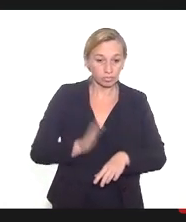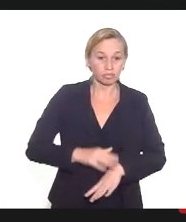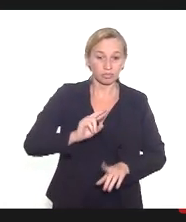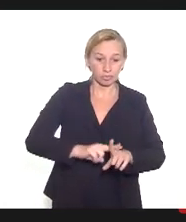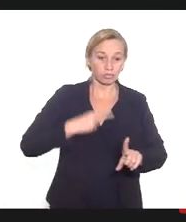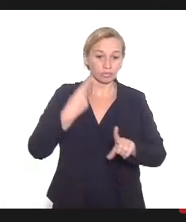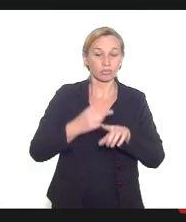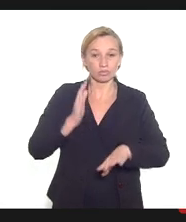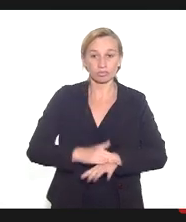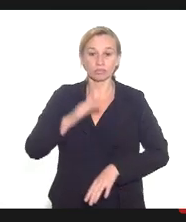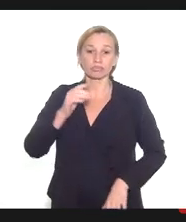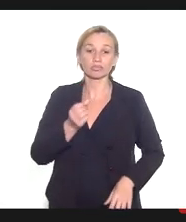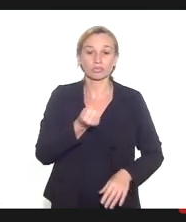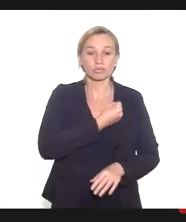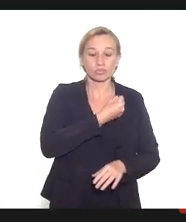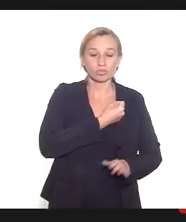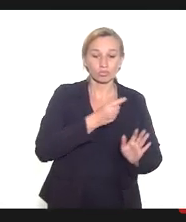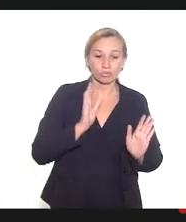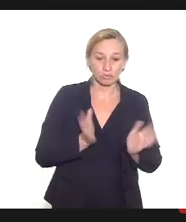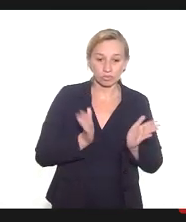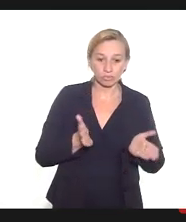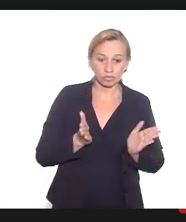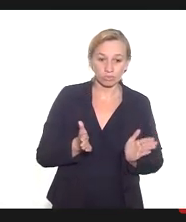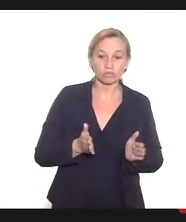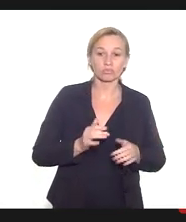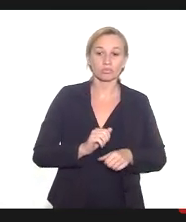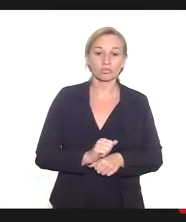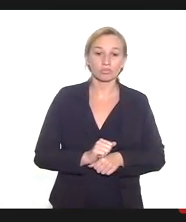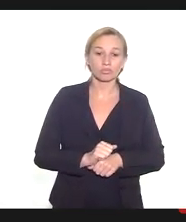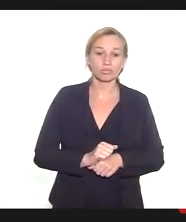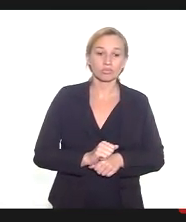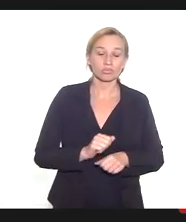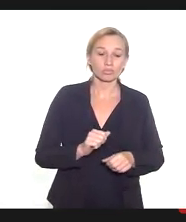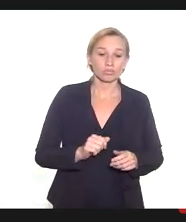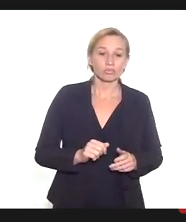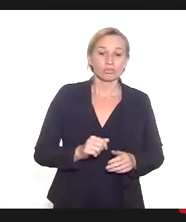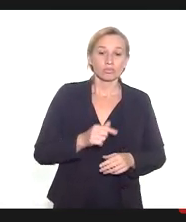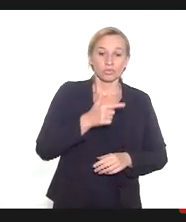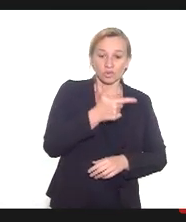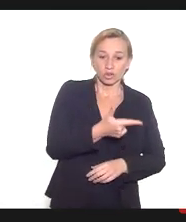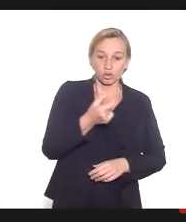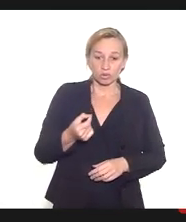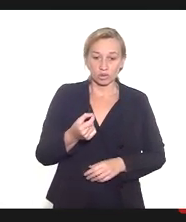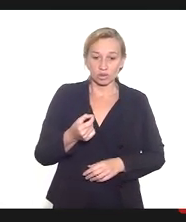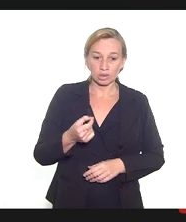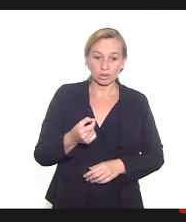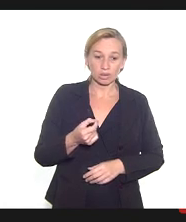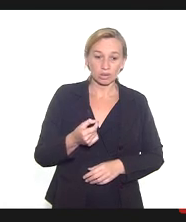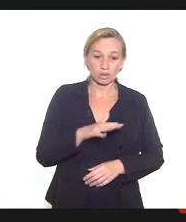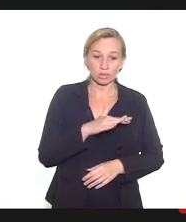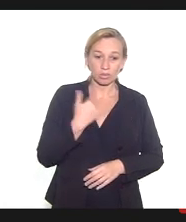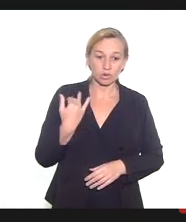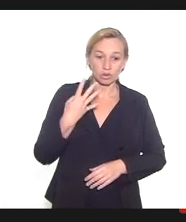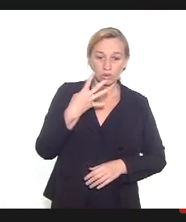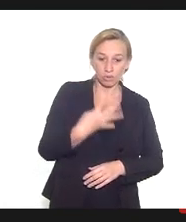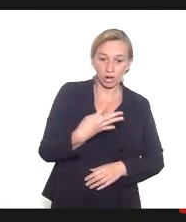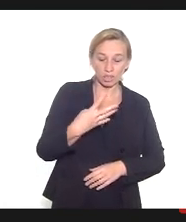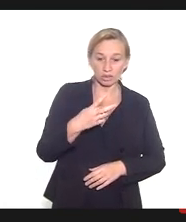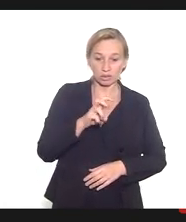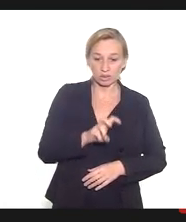maior os dados atuais com essa planilha atualizada mostram que em 2020 A letalidade Era de